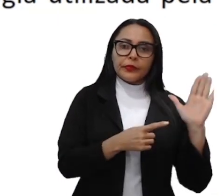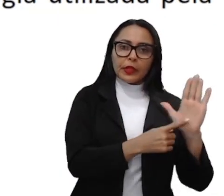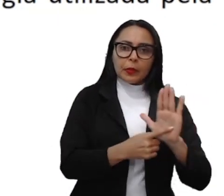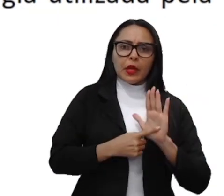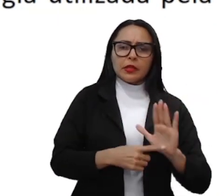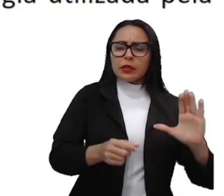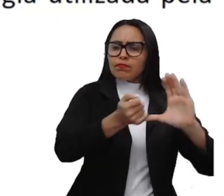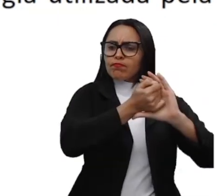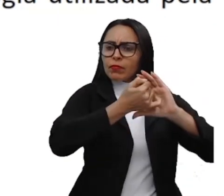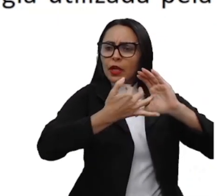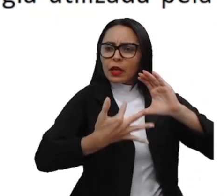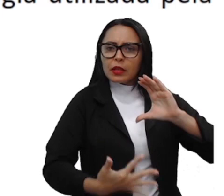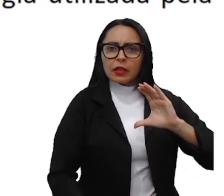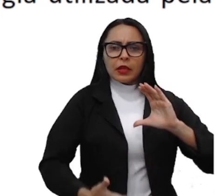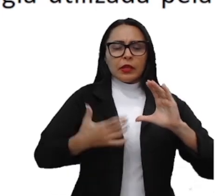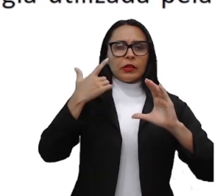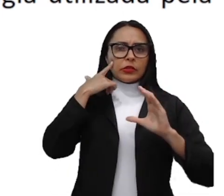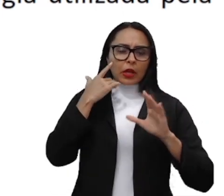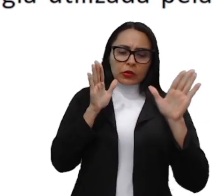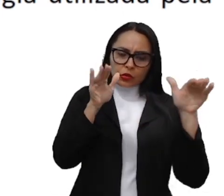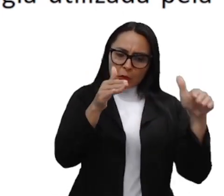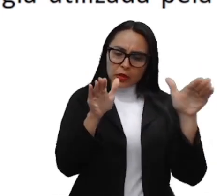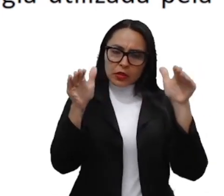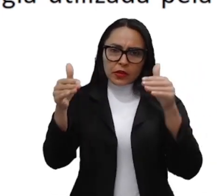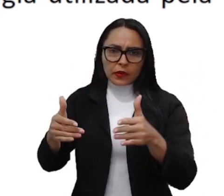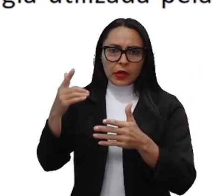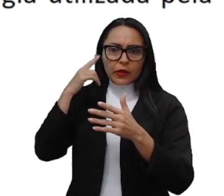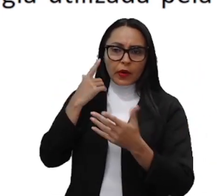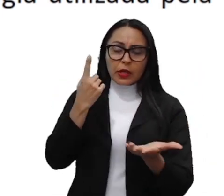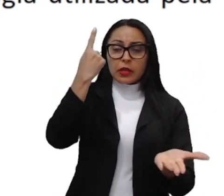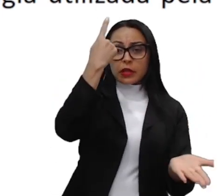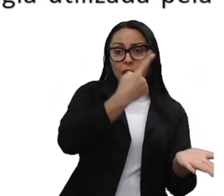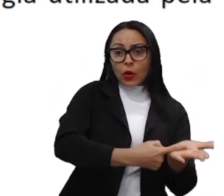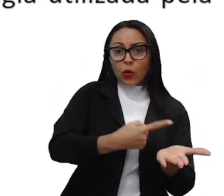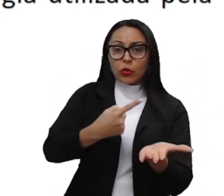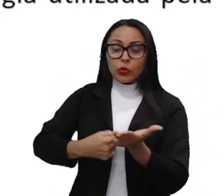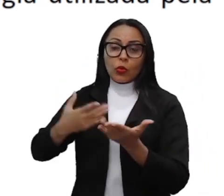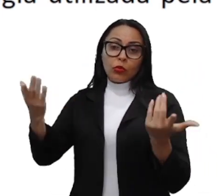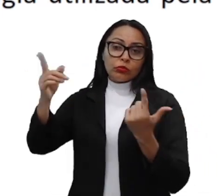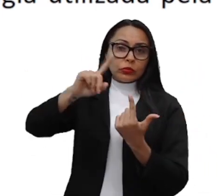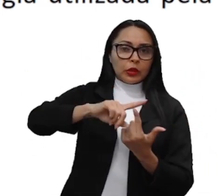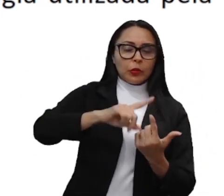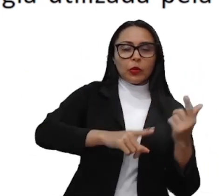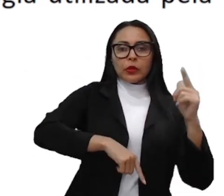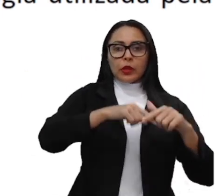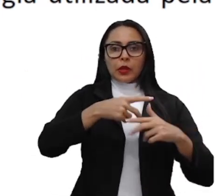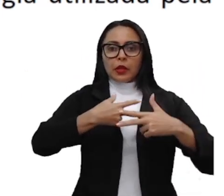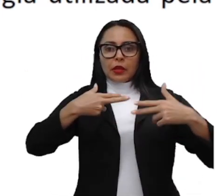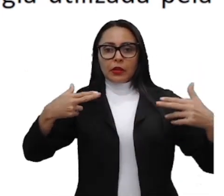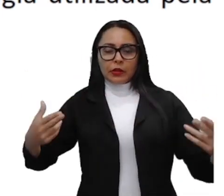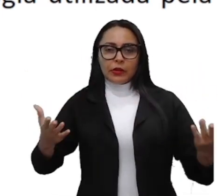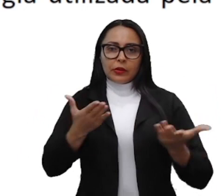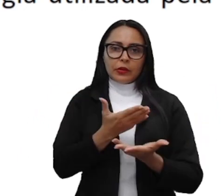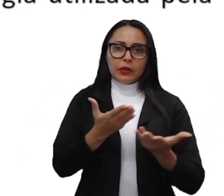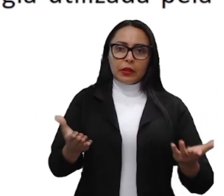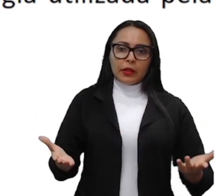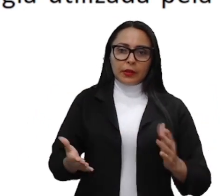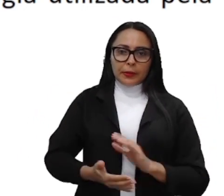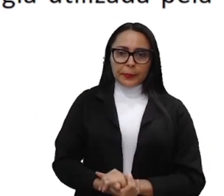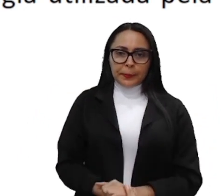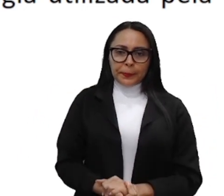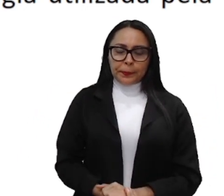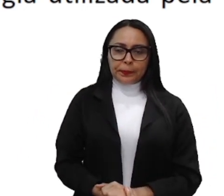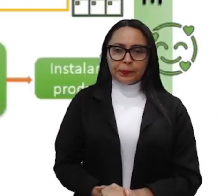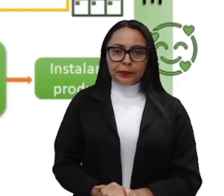algumas características específicas que podem variar de acordo com o tipo de produto, a forma da distribuição e o tipo de